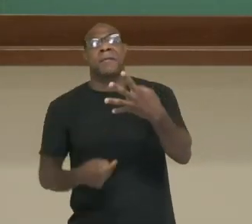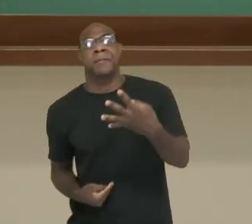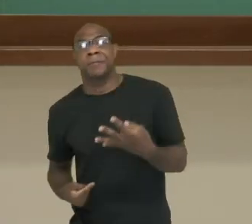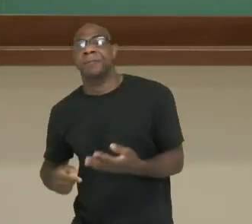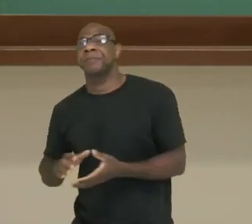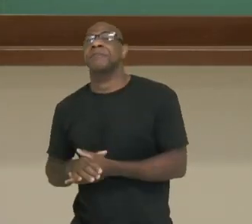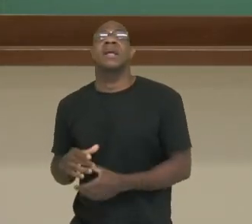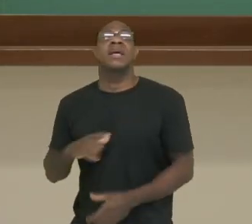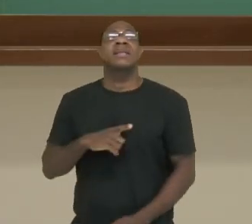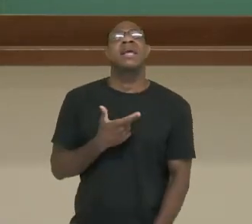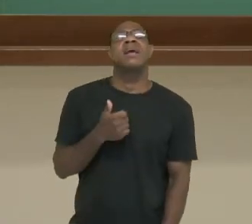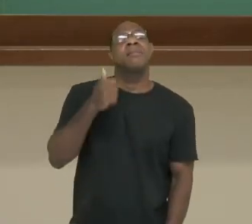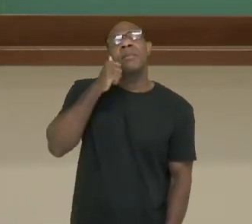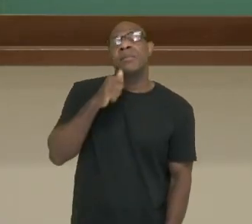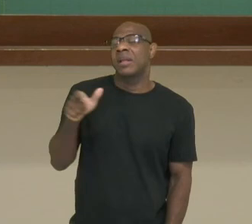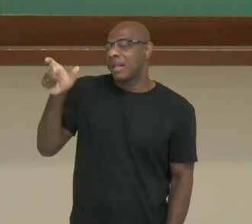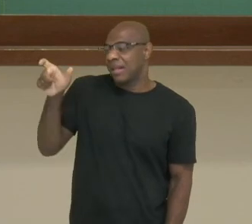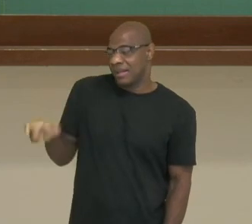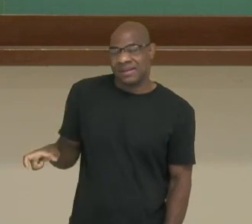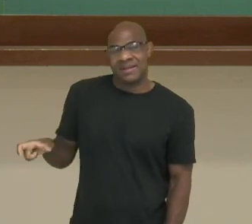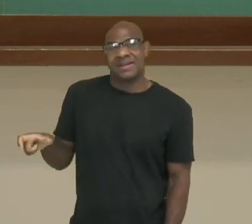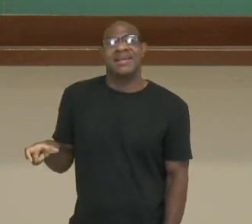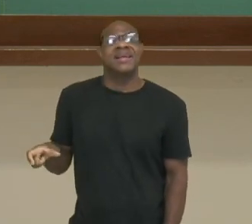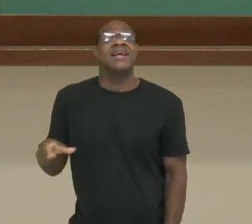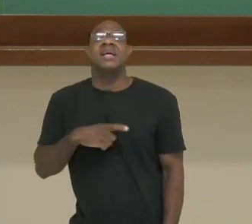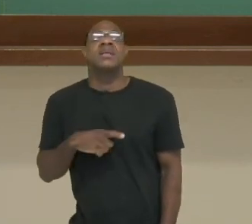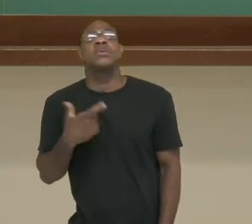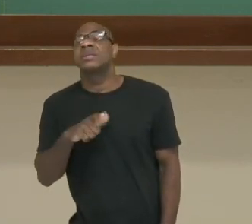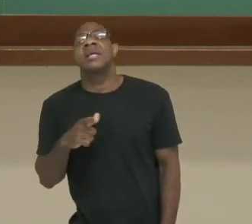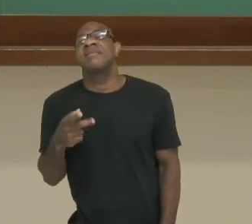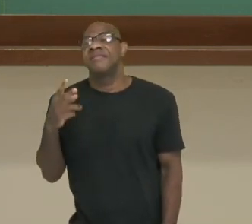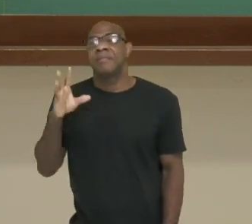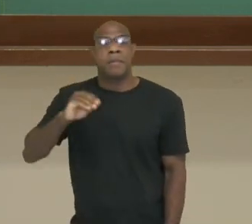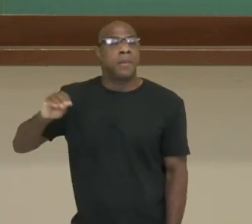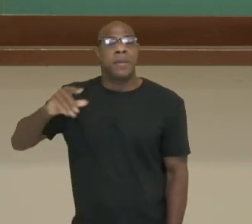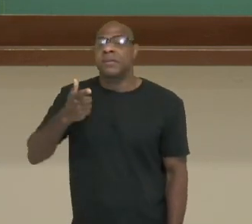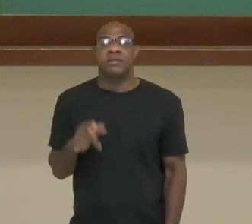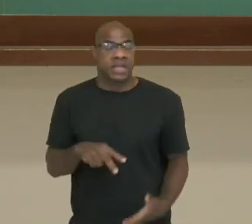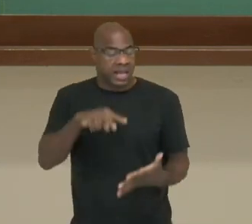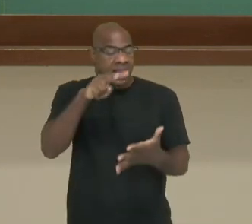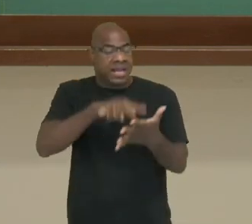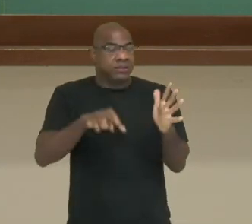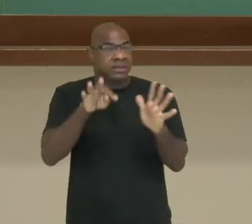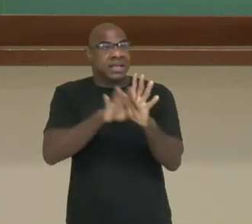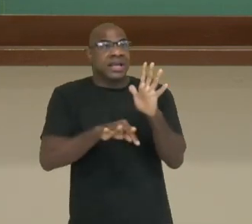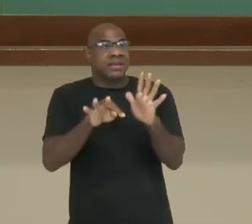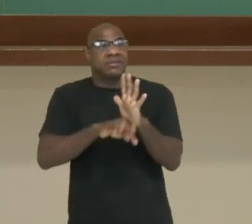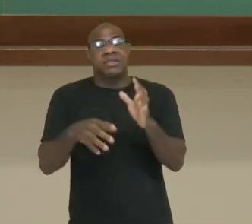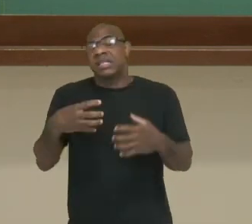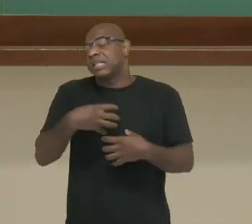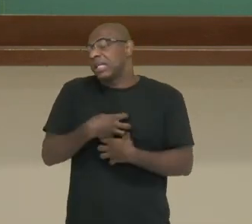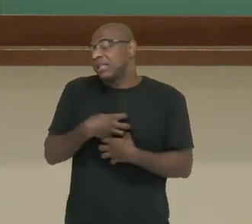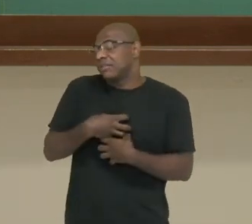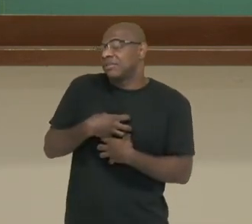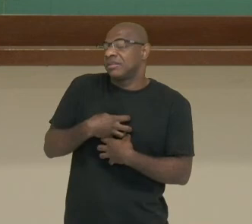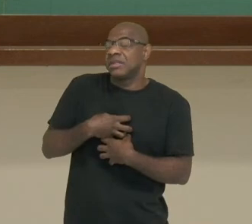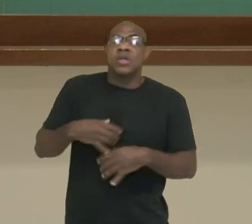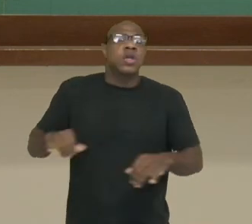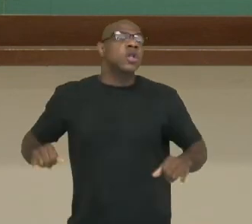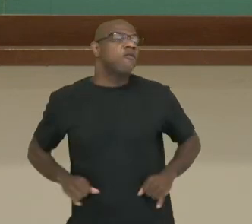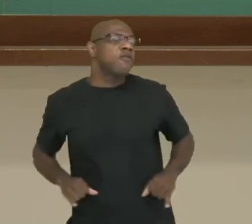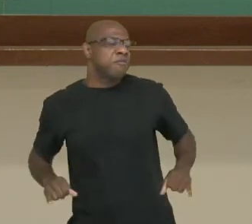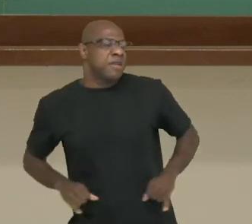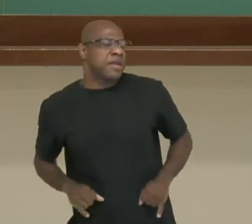que ela não tem fala e você lê o texto assim, você sente toda a questão, né, do